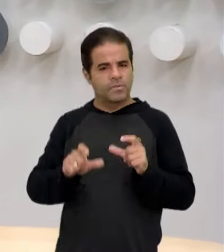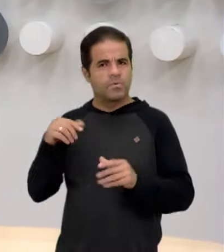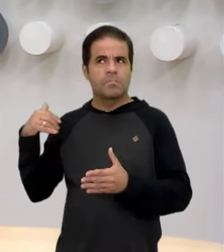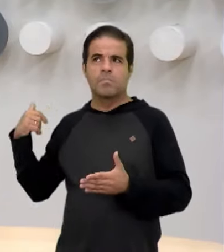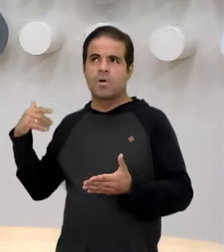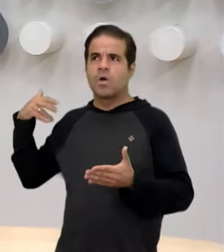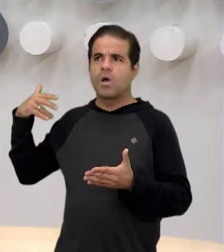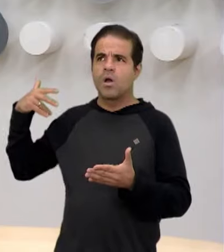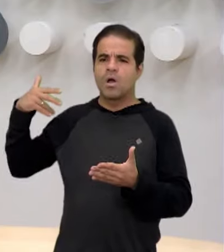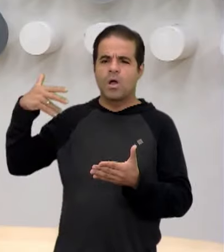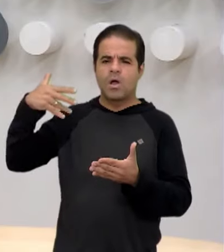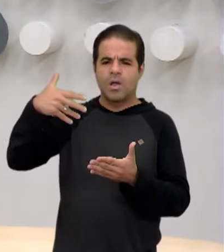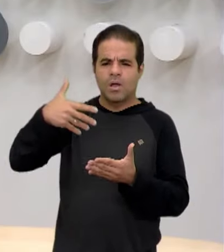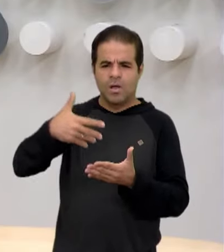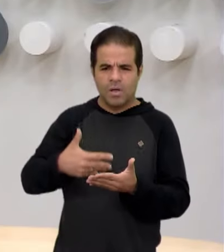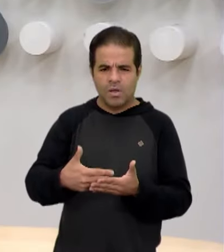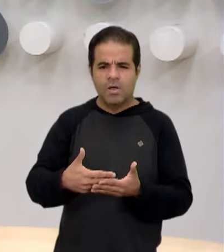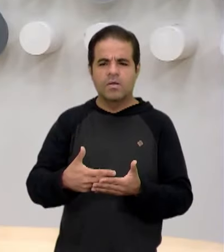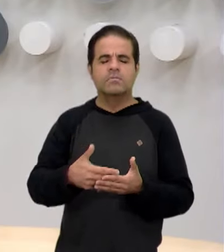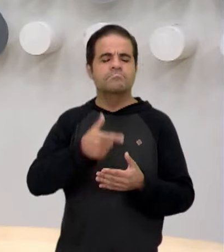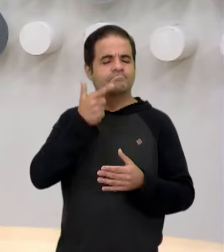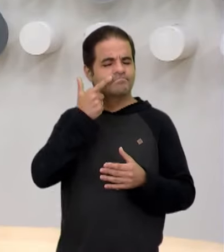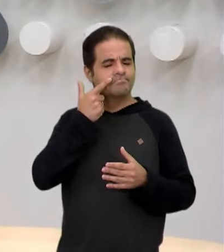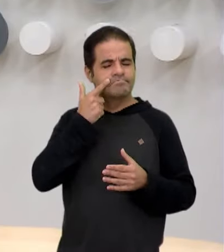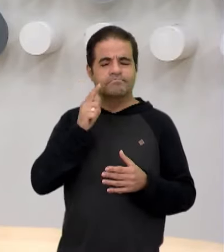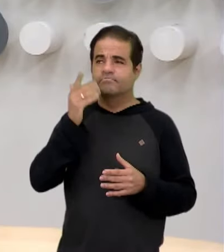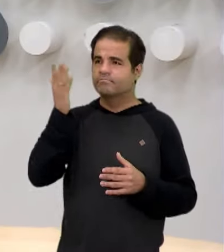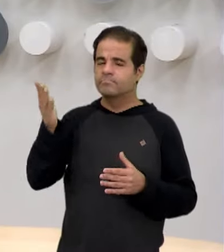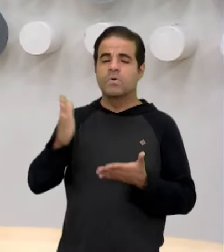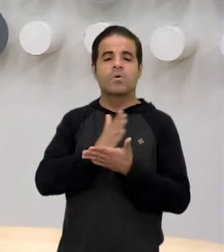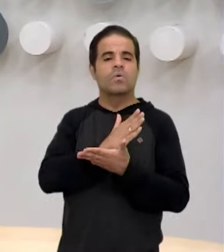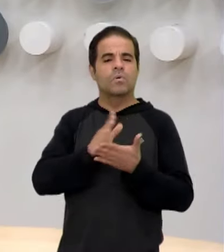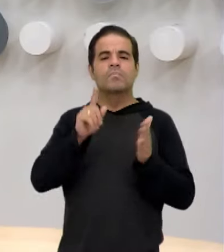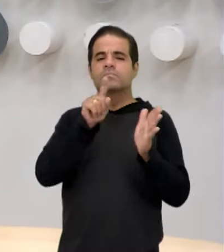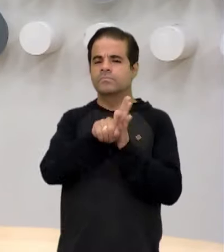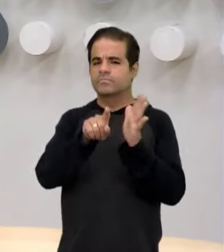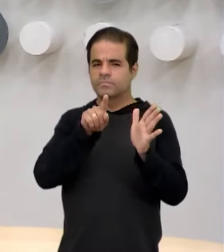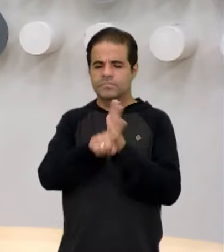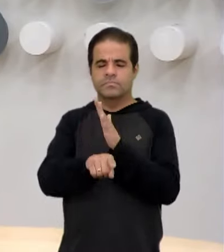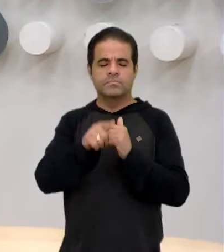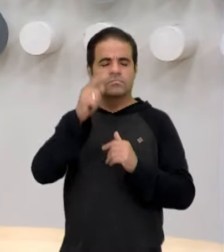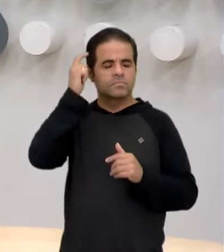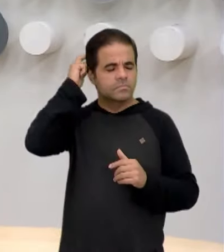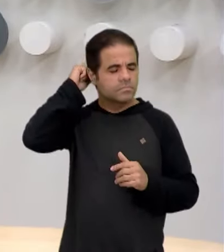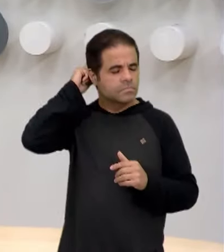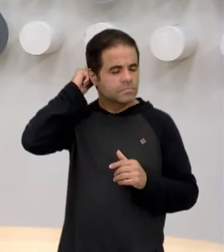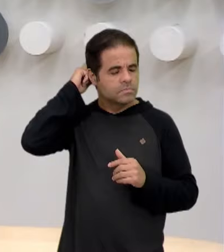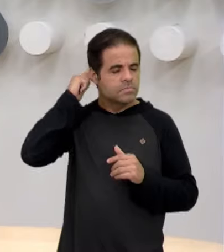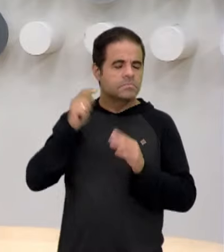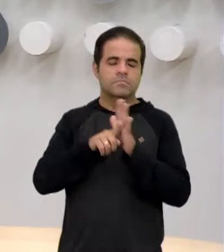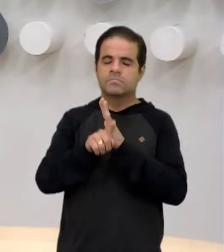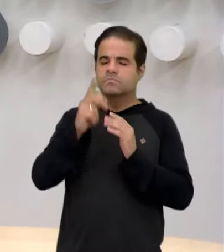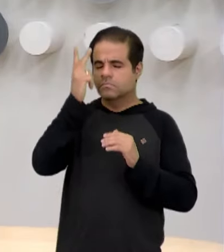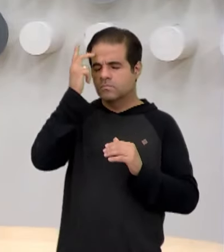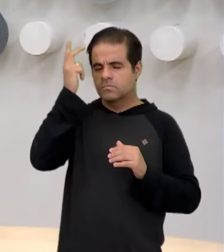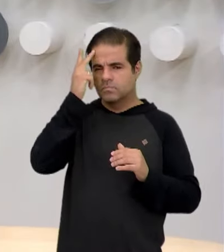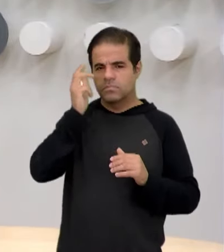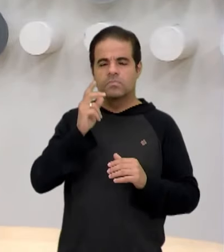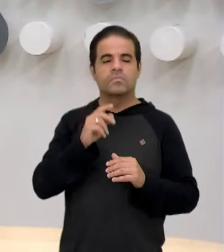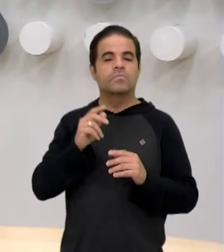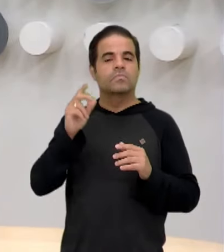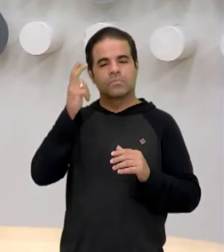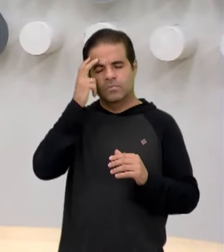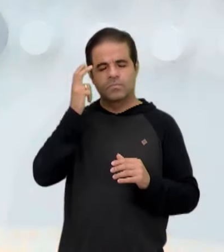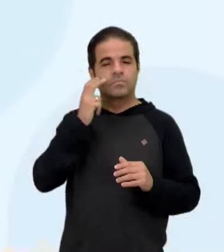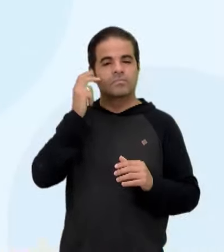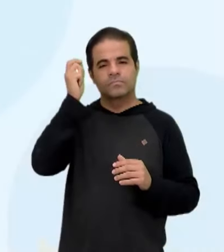da história, tá? Então, vamos ver na nossa telinha algumas perguntinhas aí sobre paisagem natural e paisagem